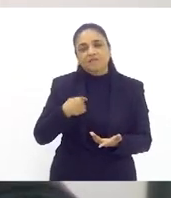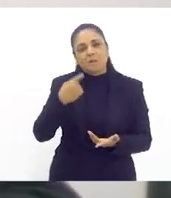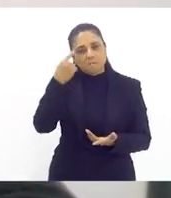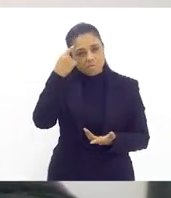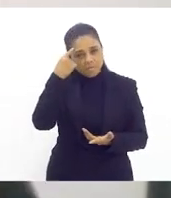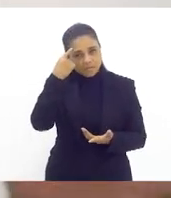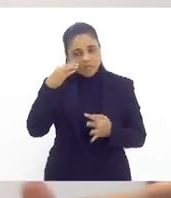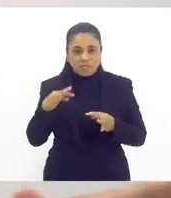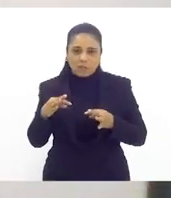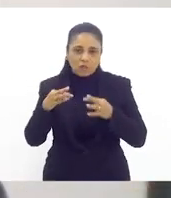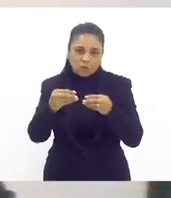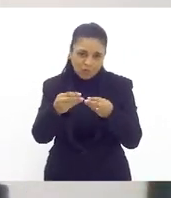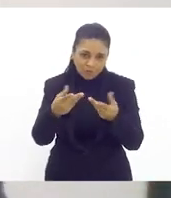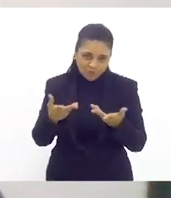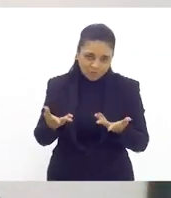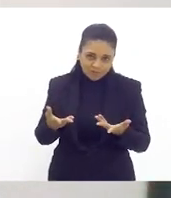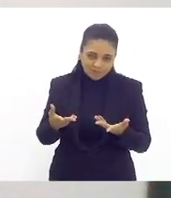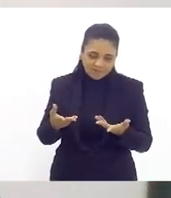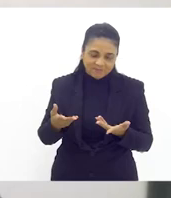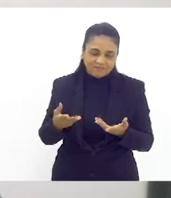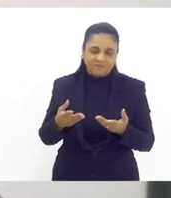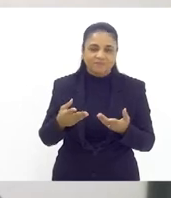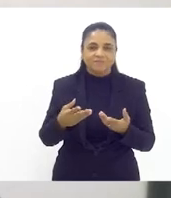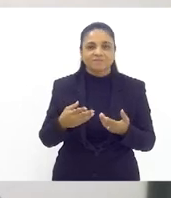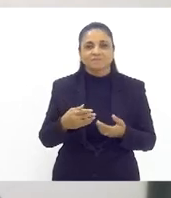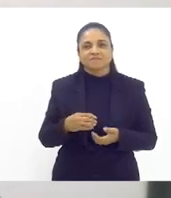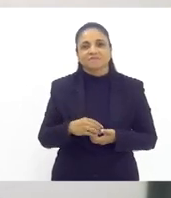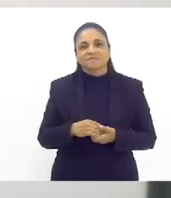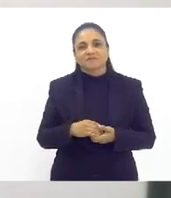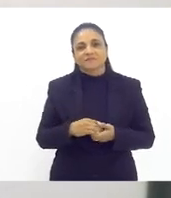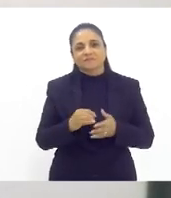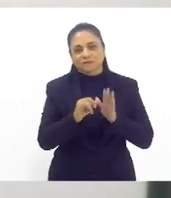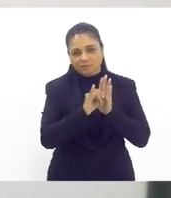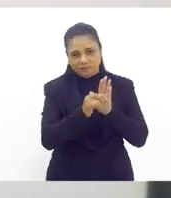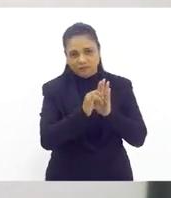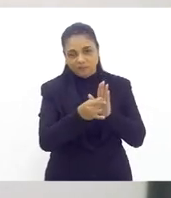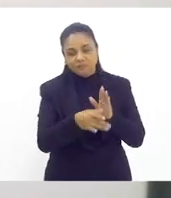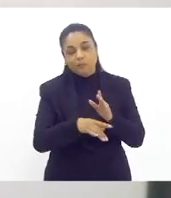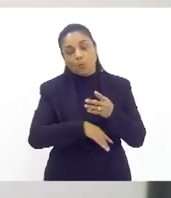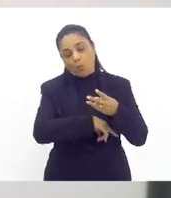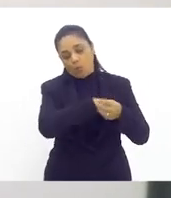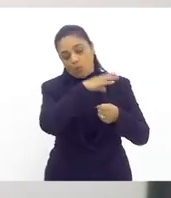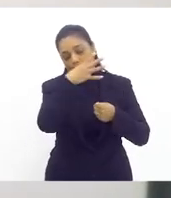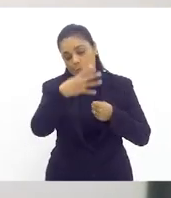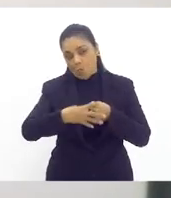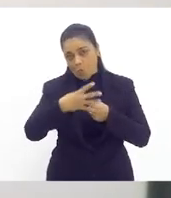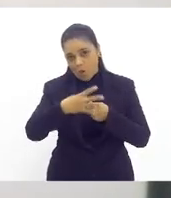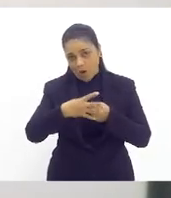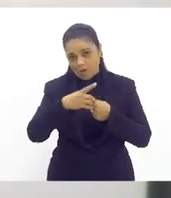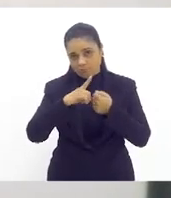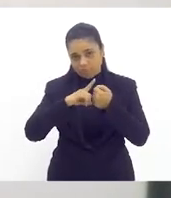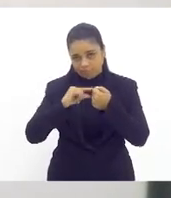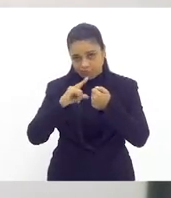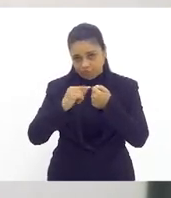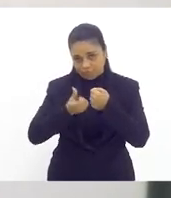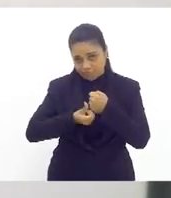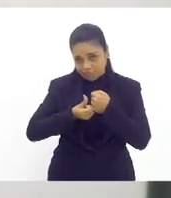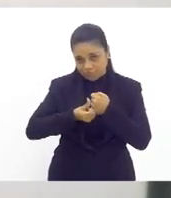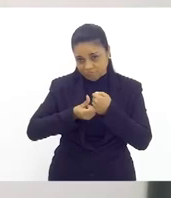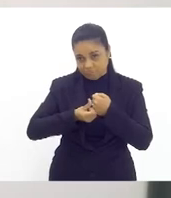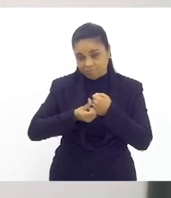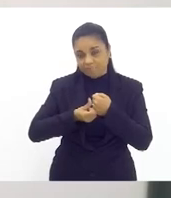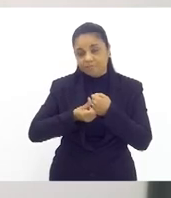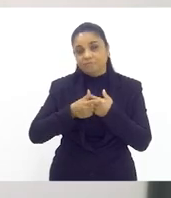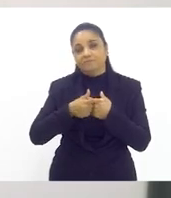inclusive em todos os incisos daí no caso né o Inciso 4 ele é exclusivamente